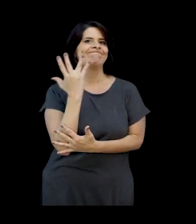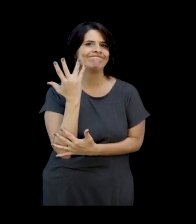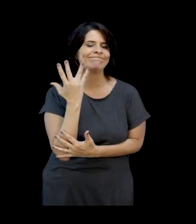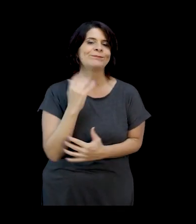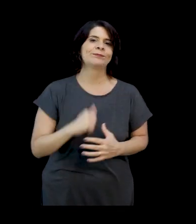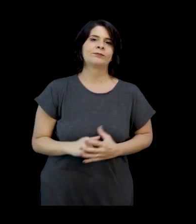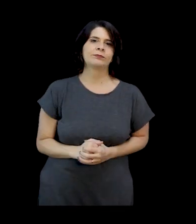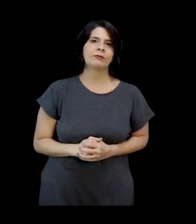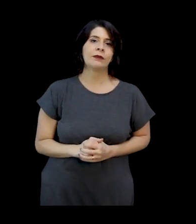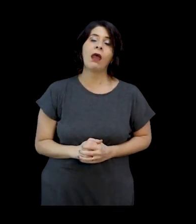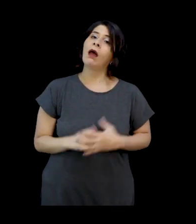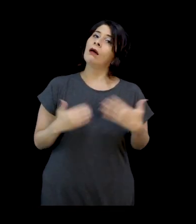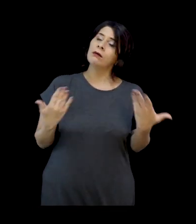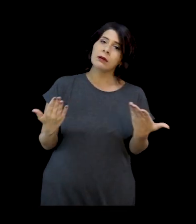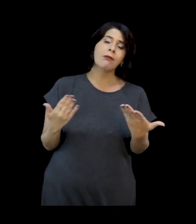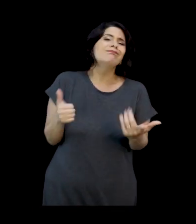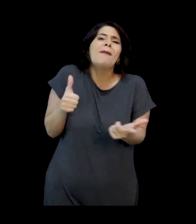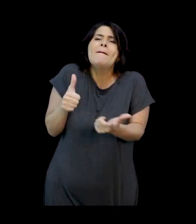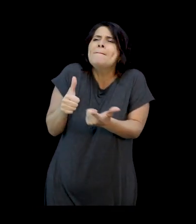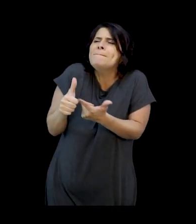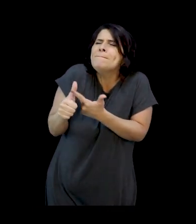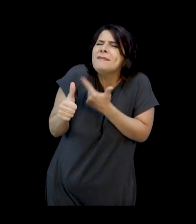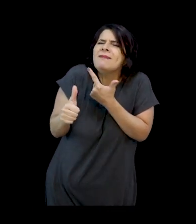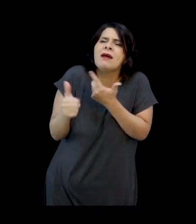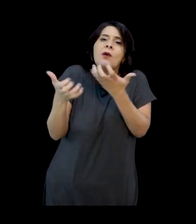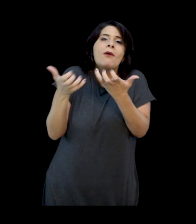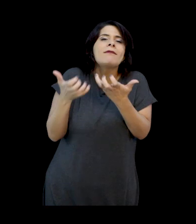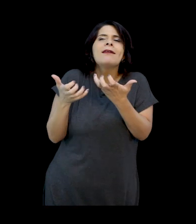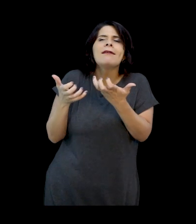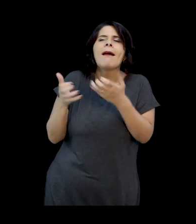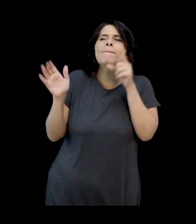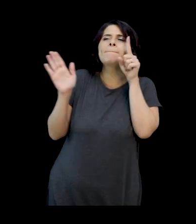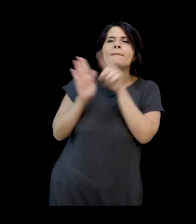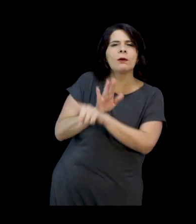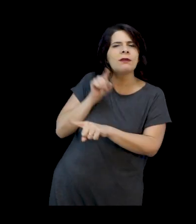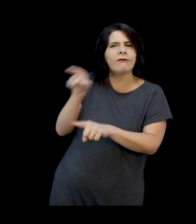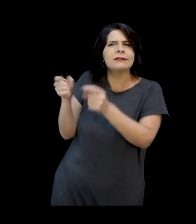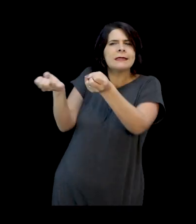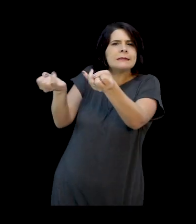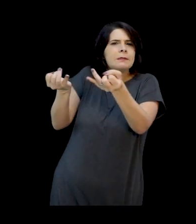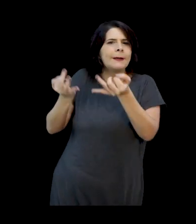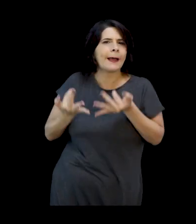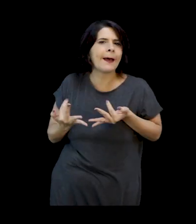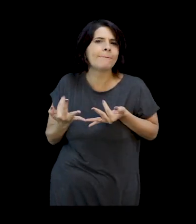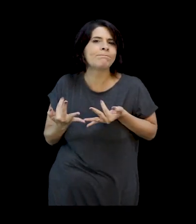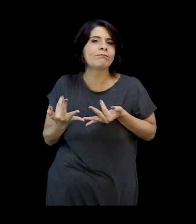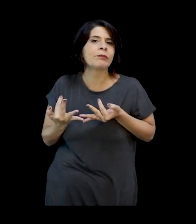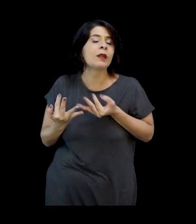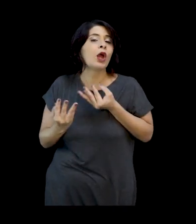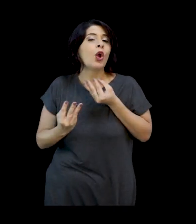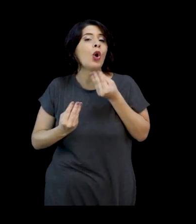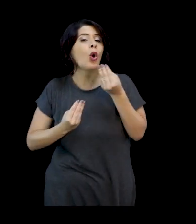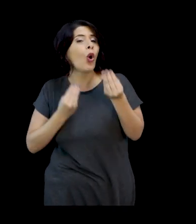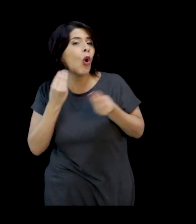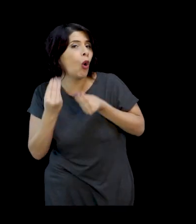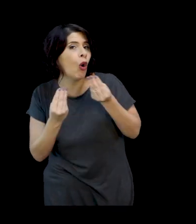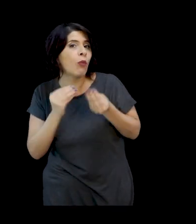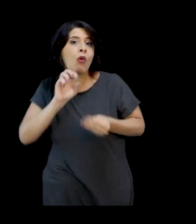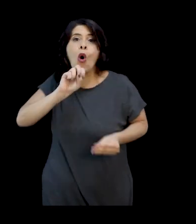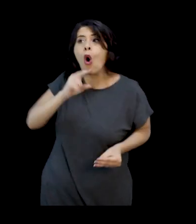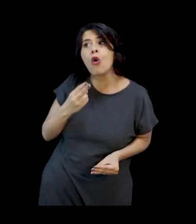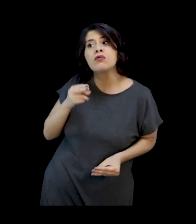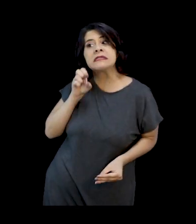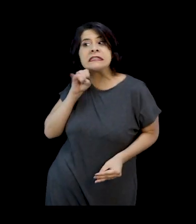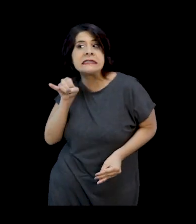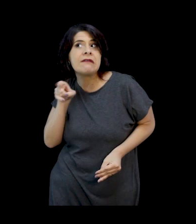você, Manuel, é saber como e se você encara esta obra